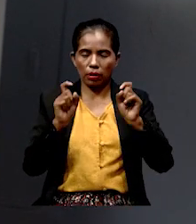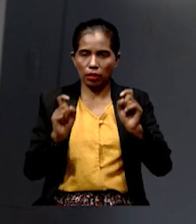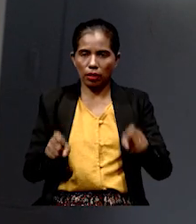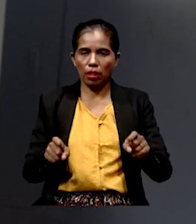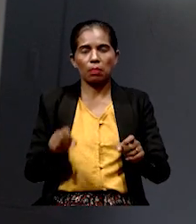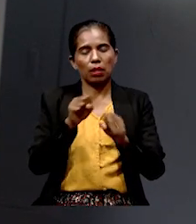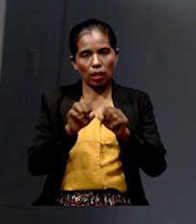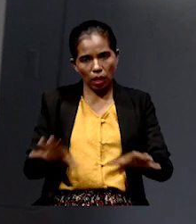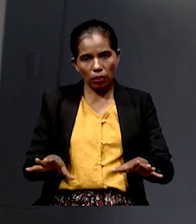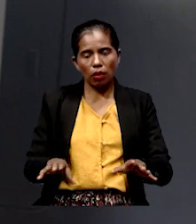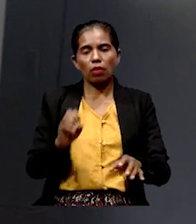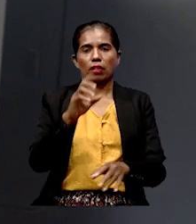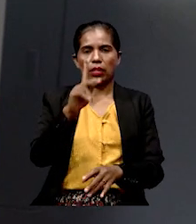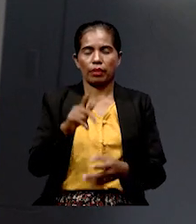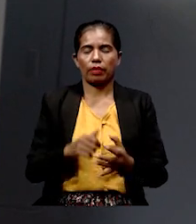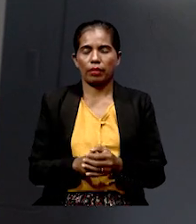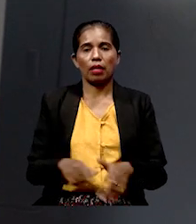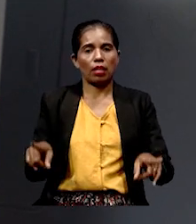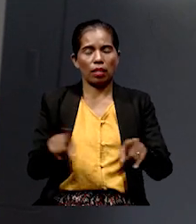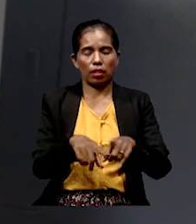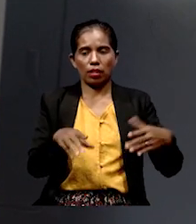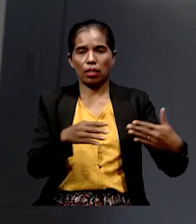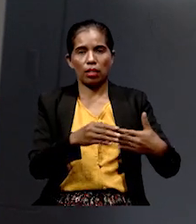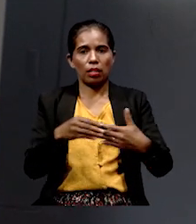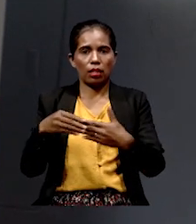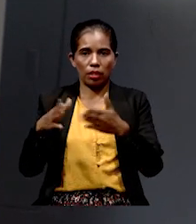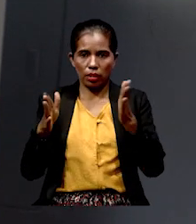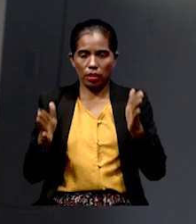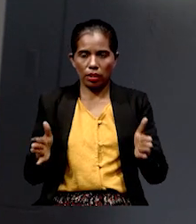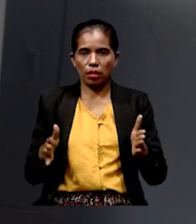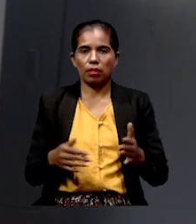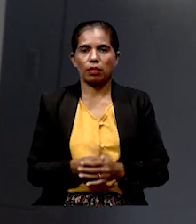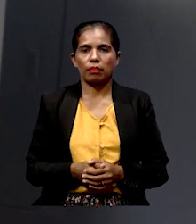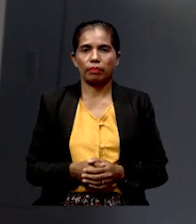dadi. Hanesan liderasa baia